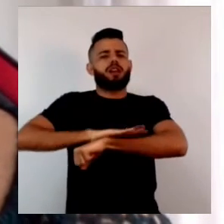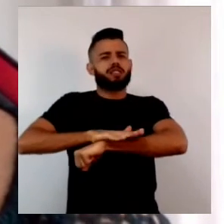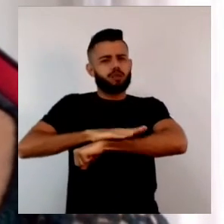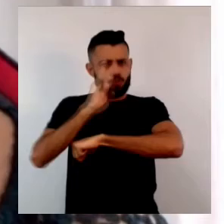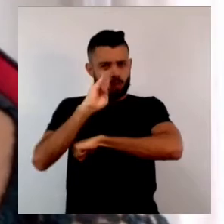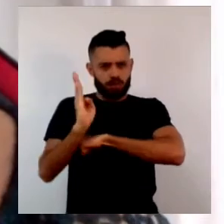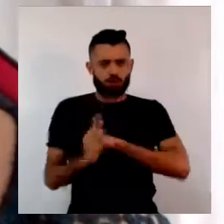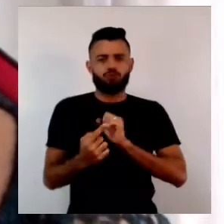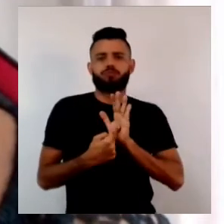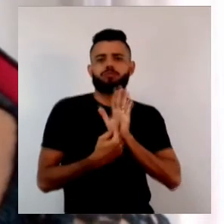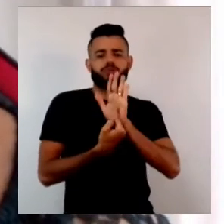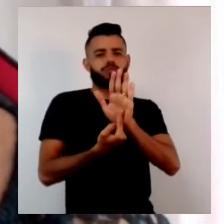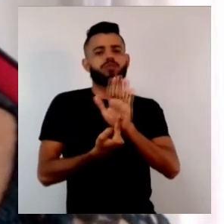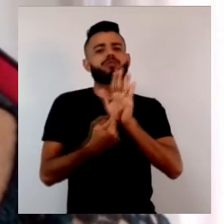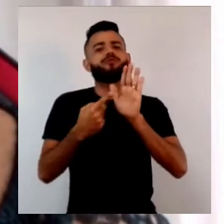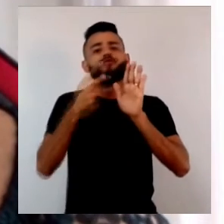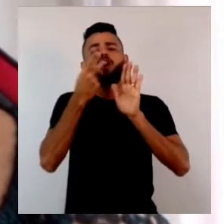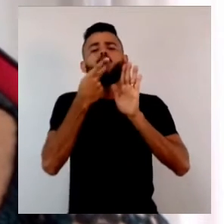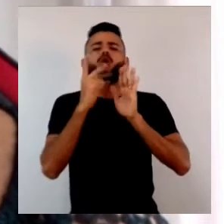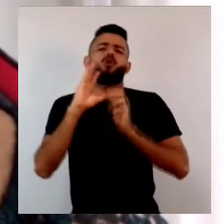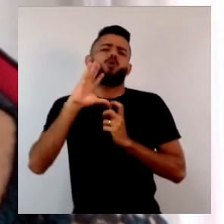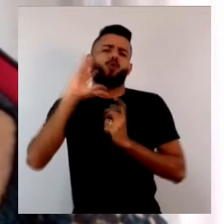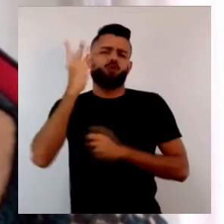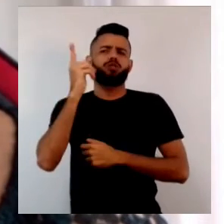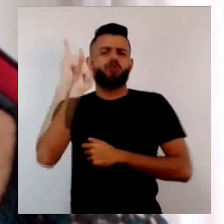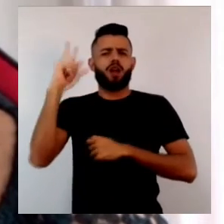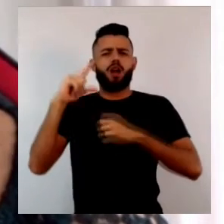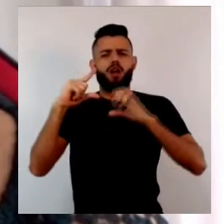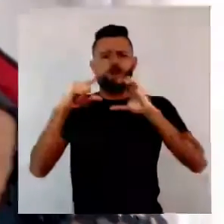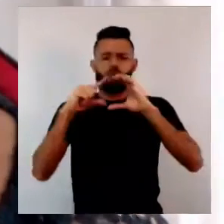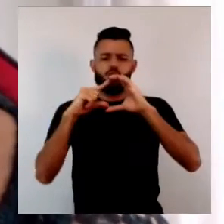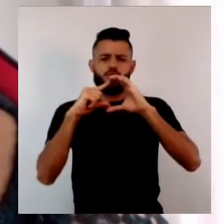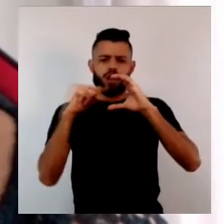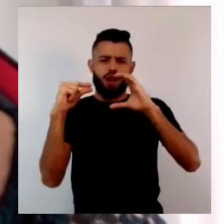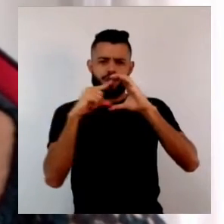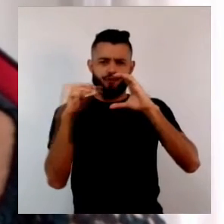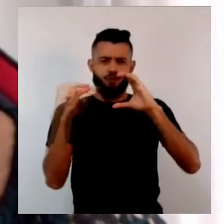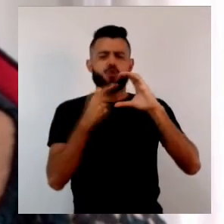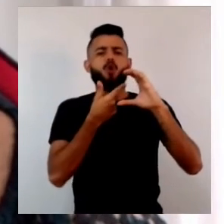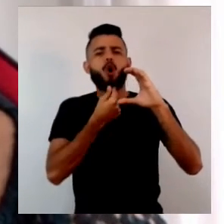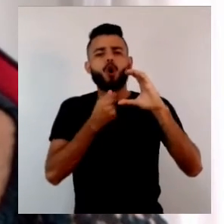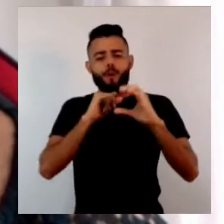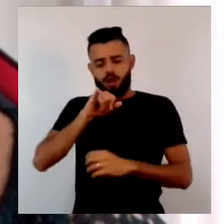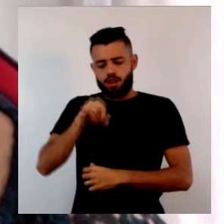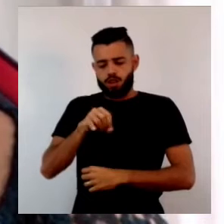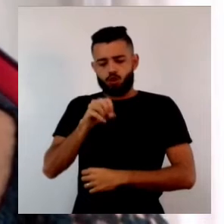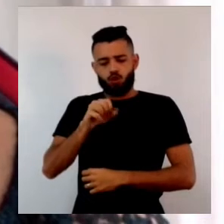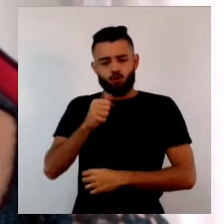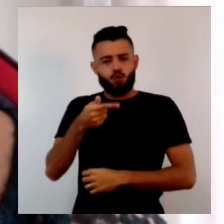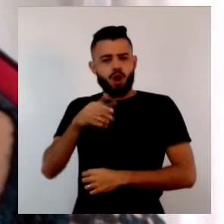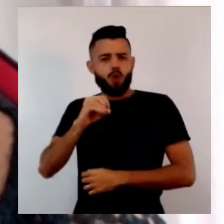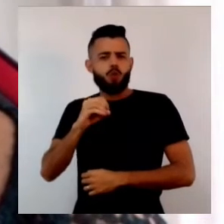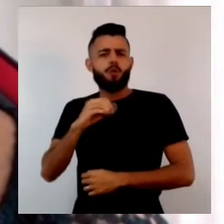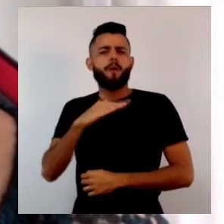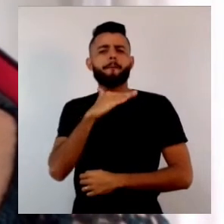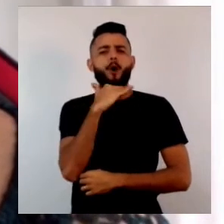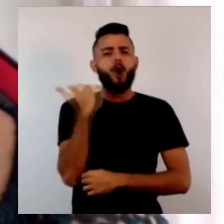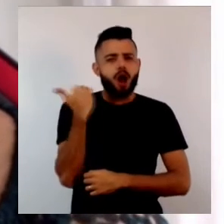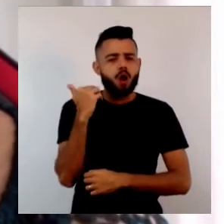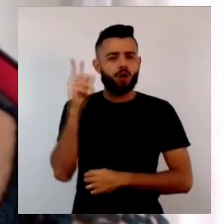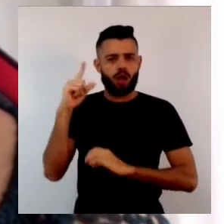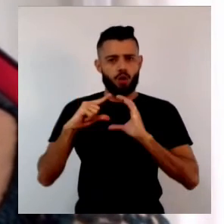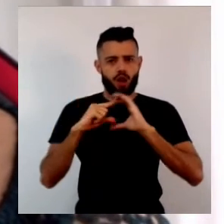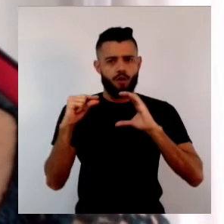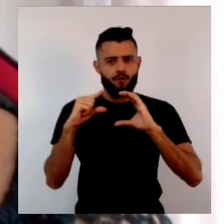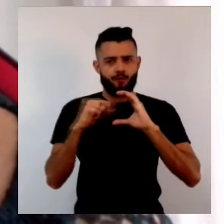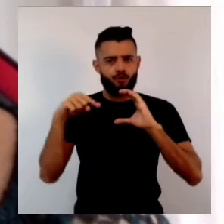mencionando o caso do Carrefour, do João Alberto, que foi assassinado. Então, perguntavam